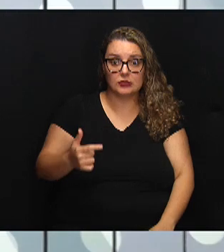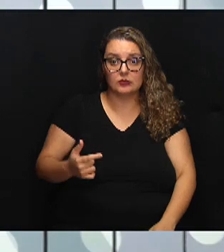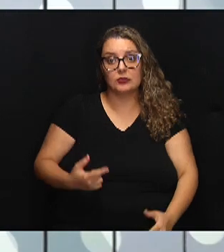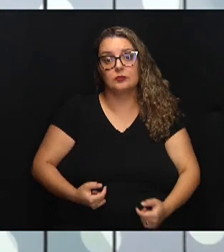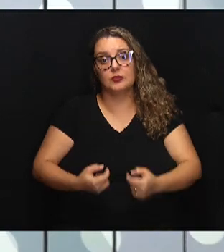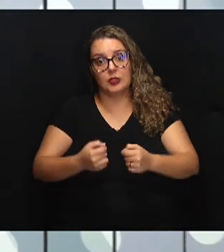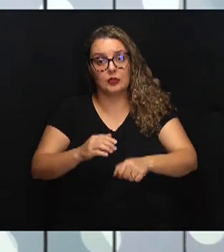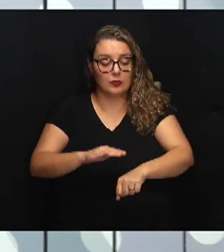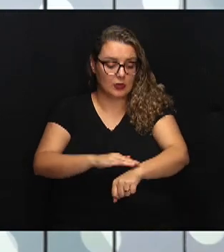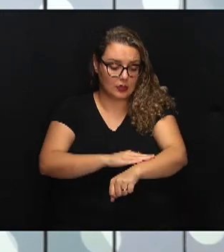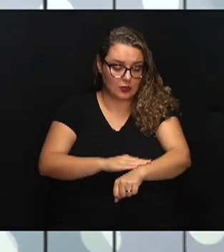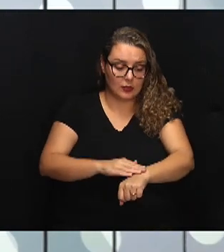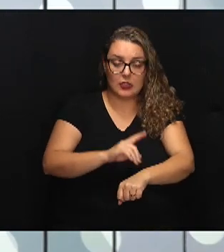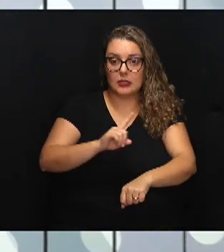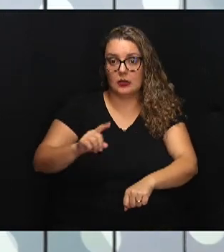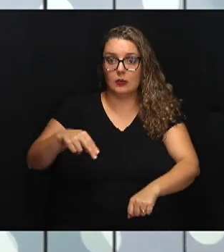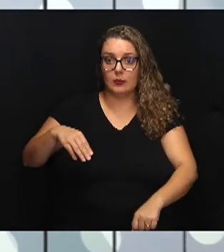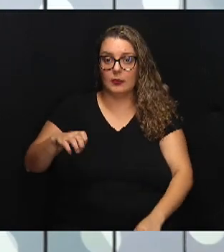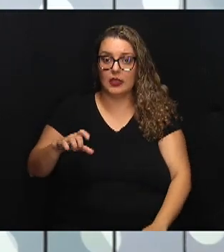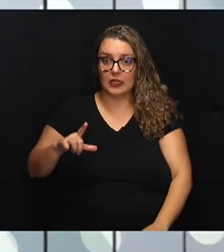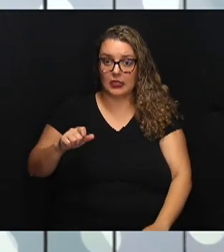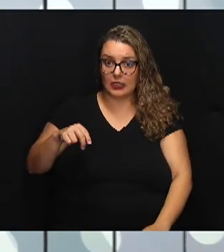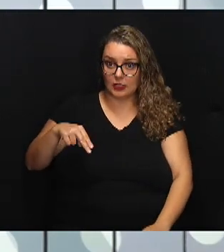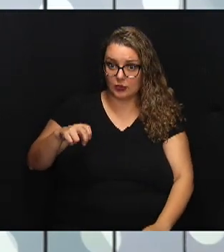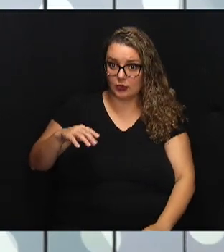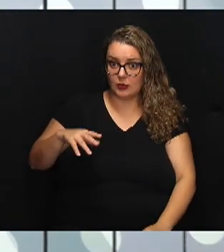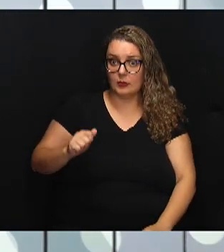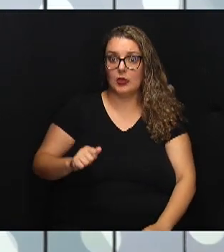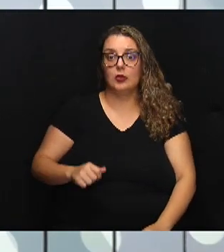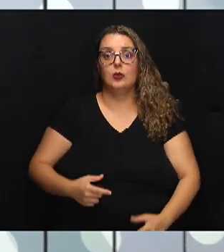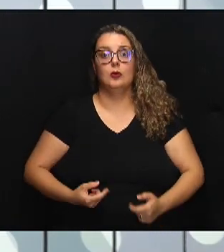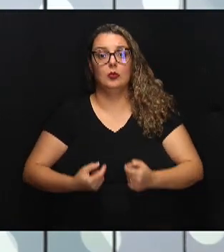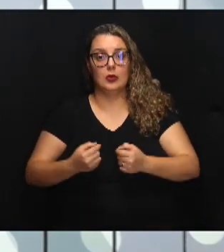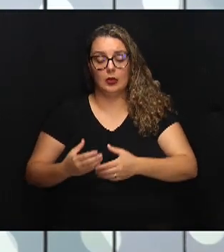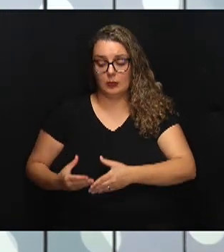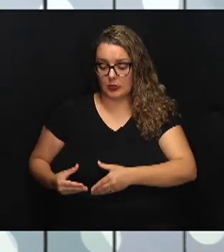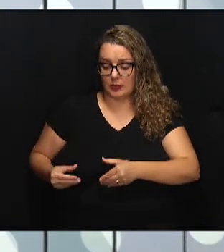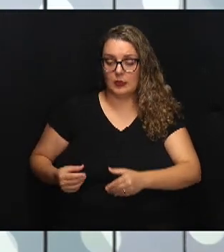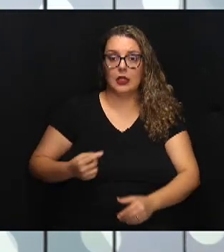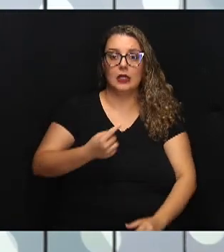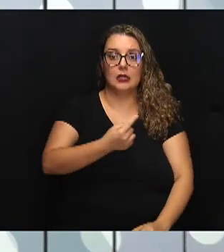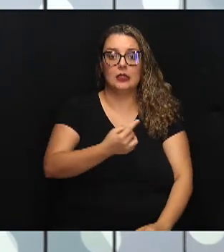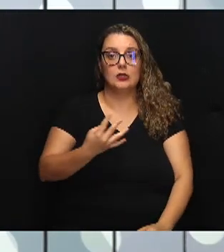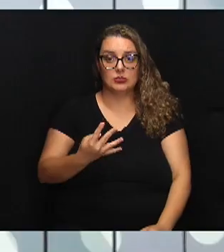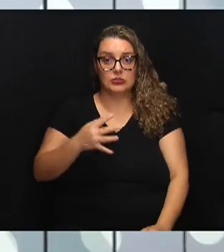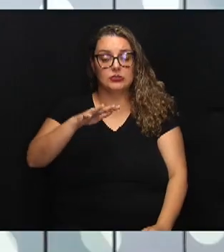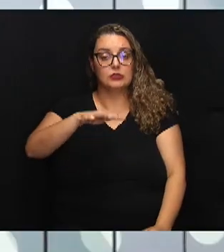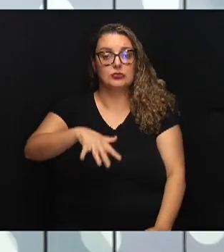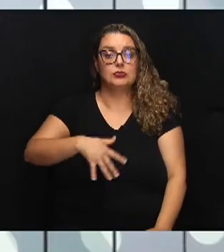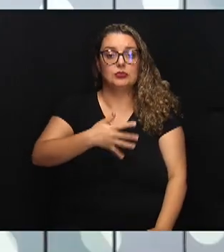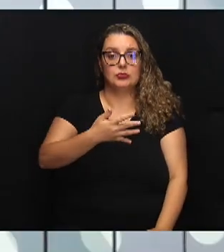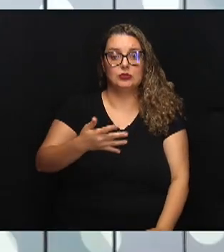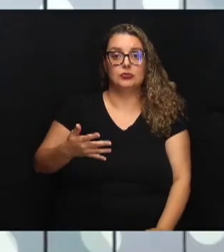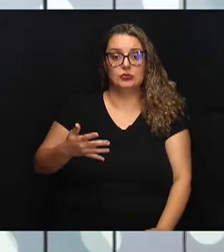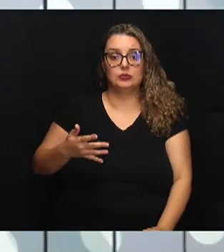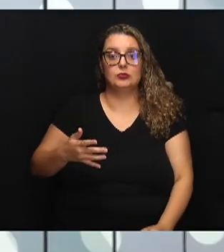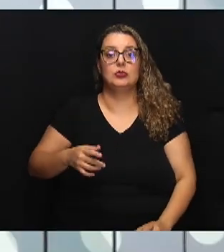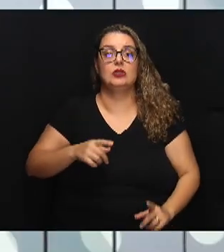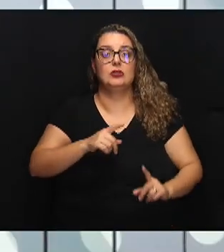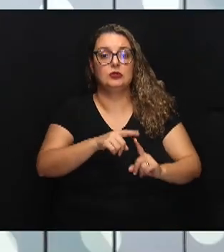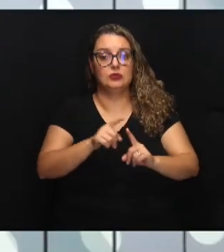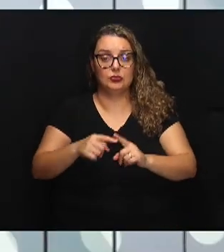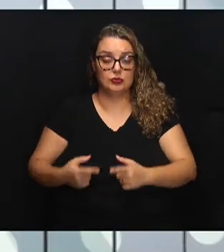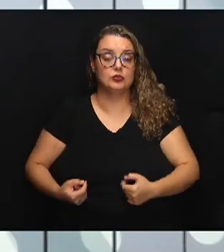de pele não melanoma, o câncer de pâncreas ocupa a 14ª posição entre os tipos